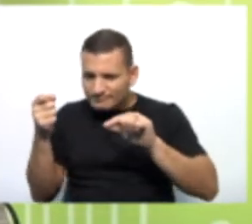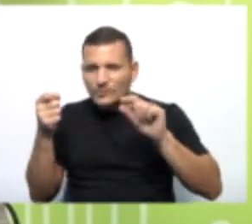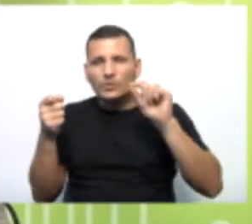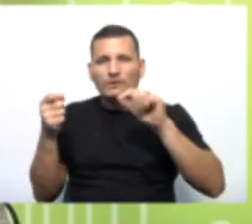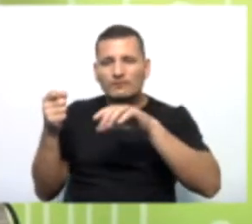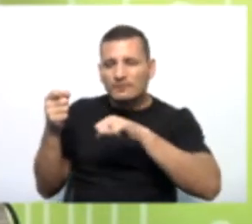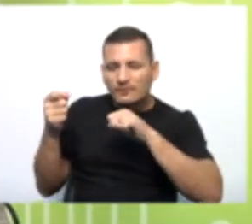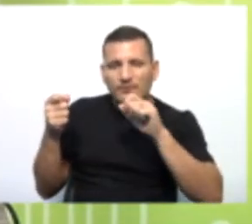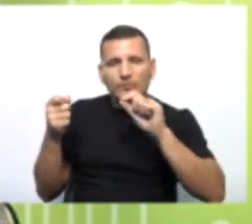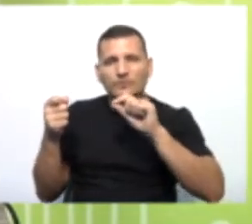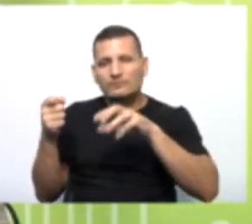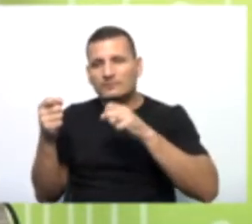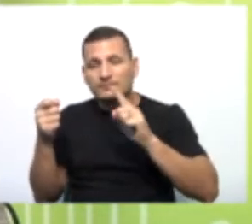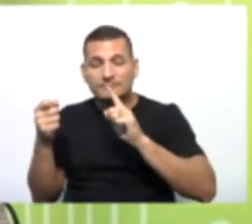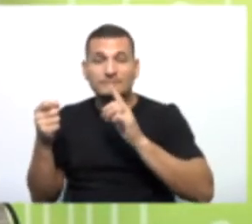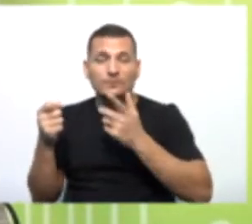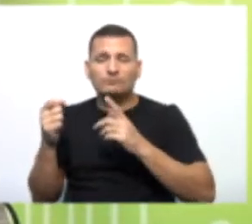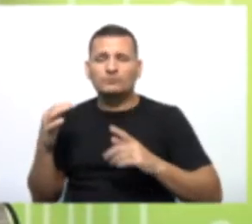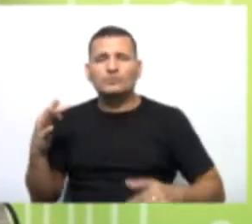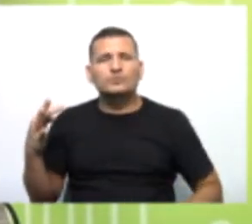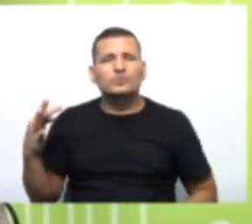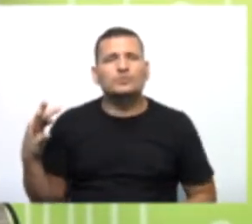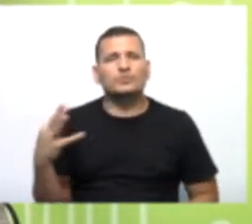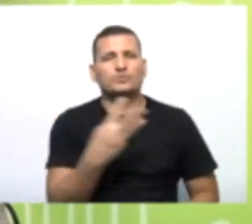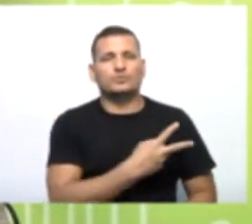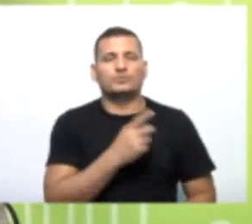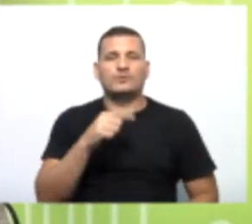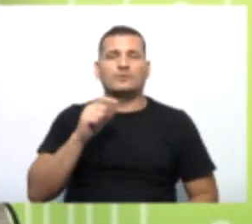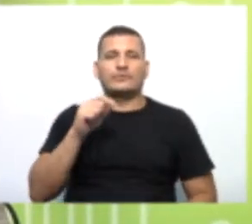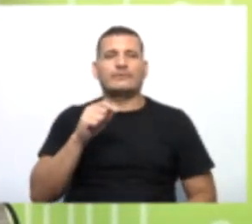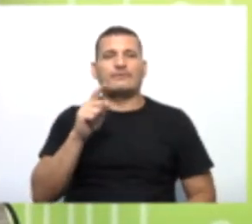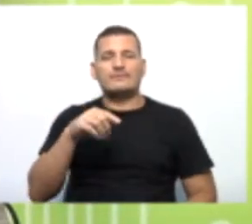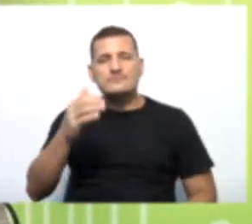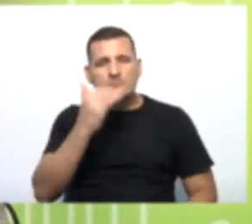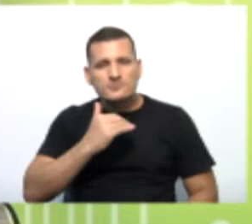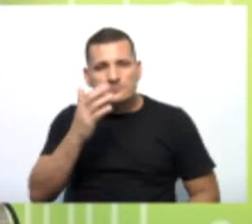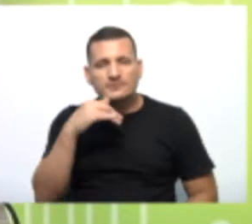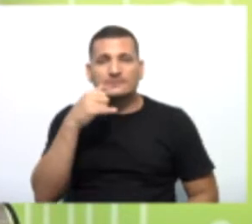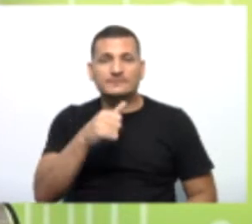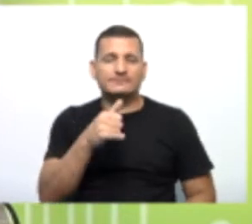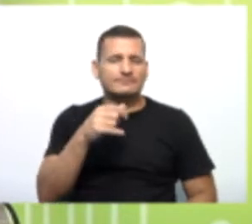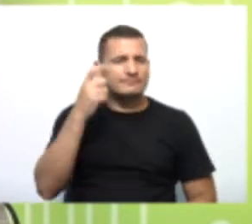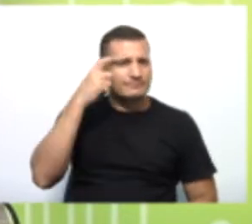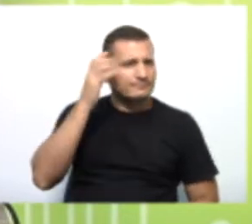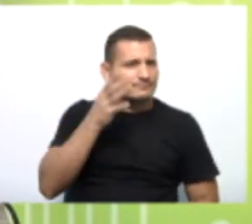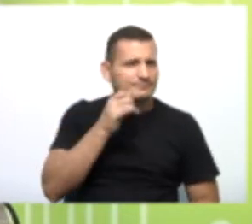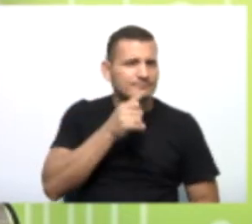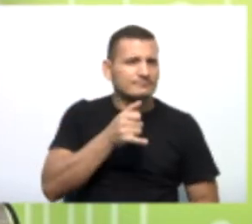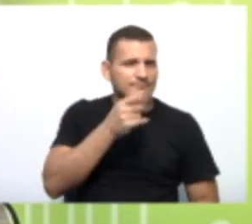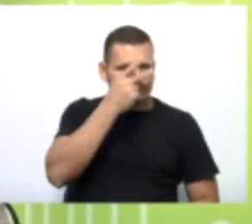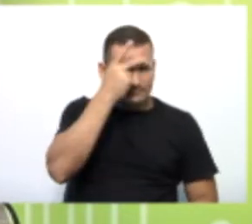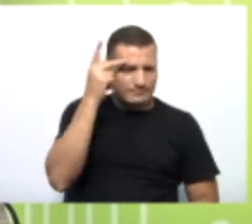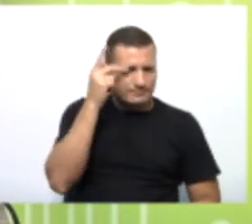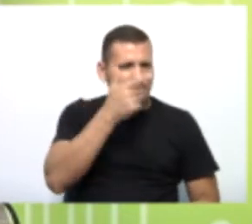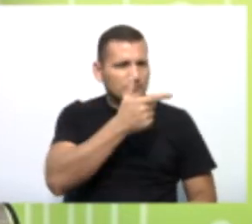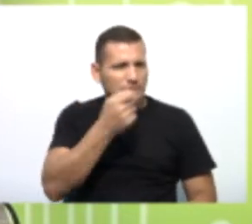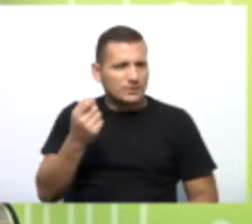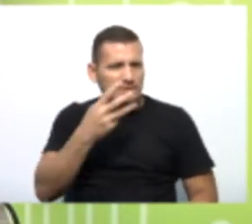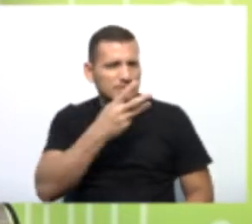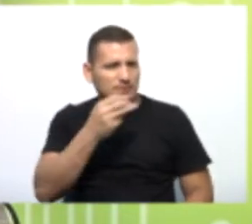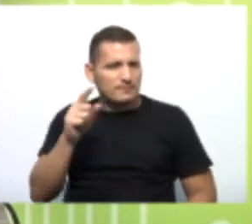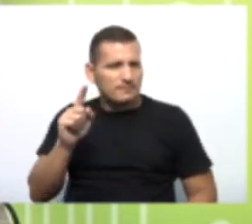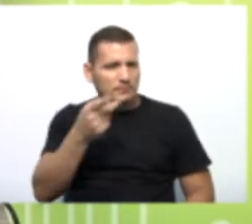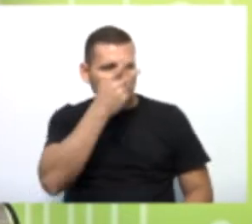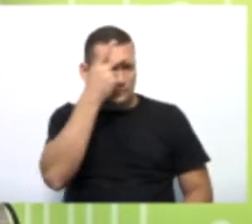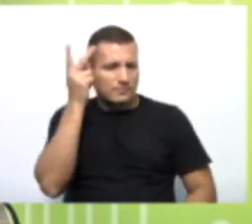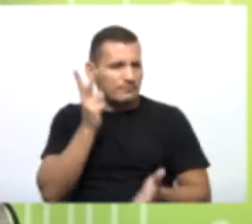que não vai pegar. Tudo isso é consumo de energia. Já pensou se 100, 200, 300, se 1000 pessoas fazem isso ao